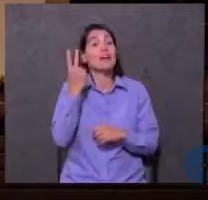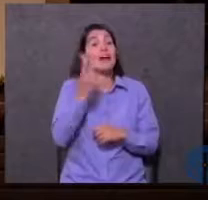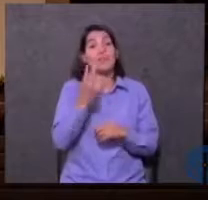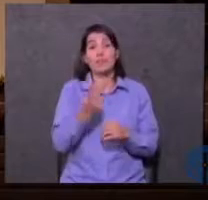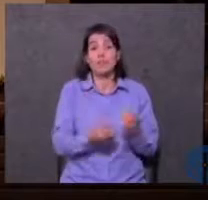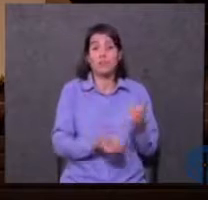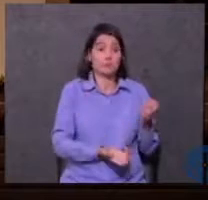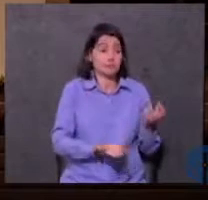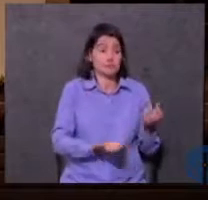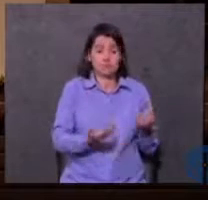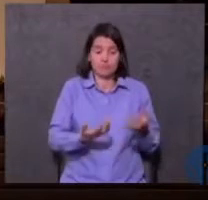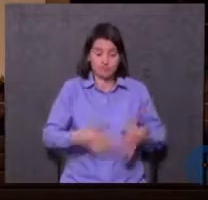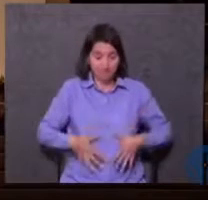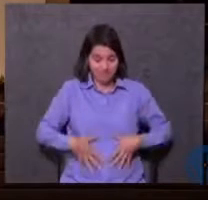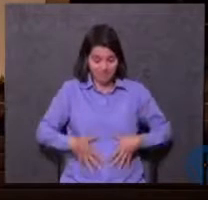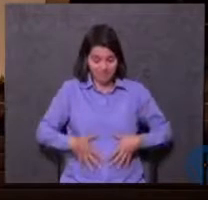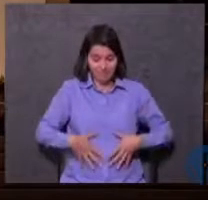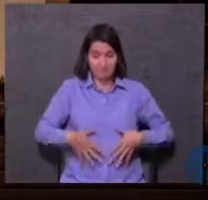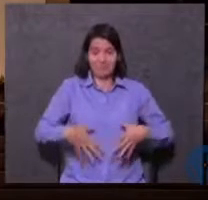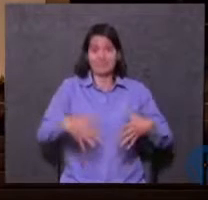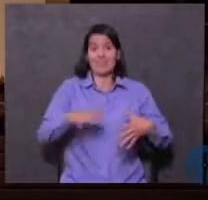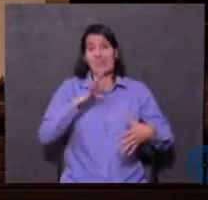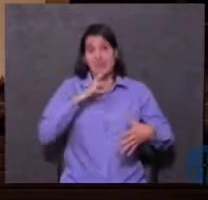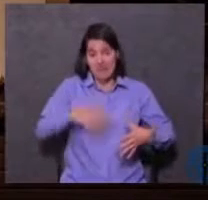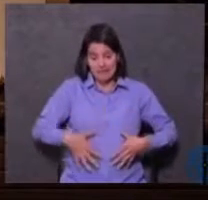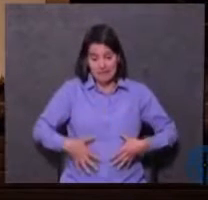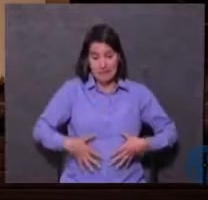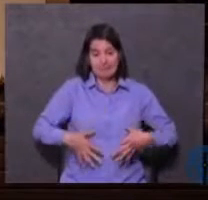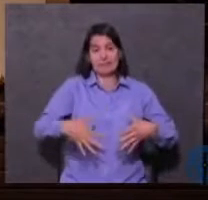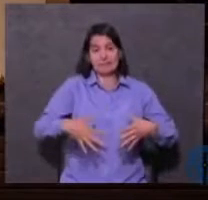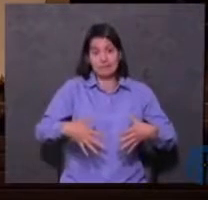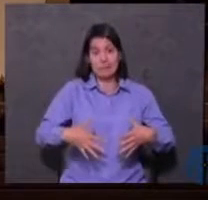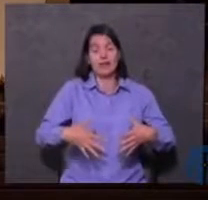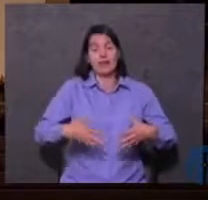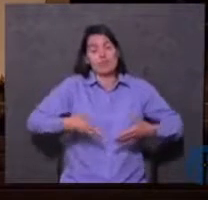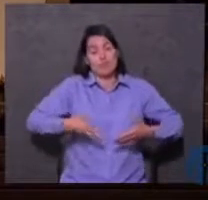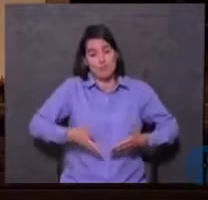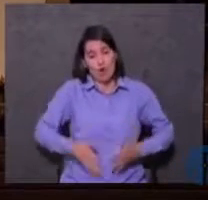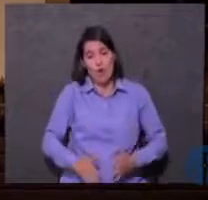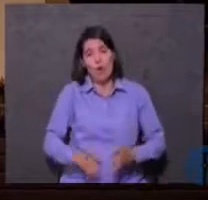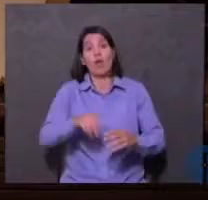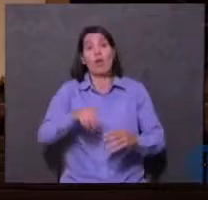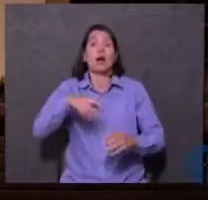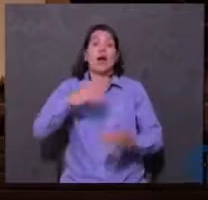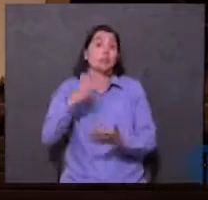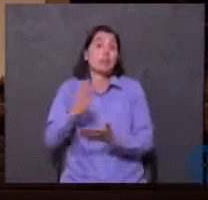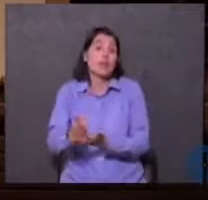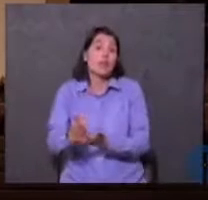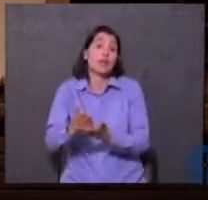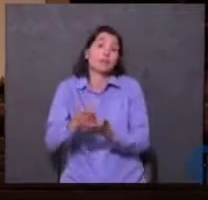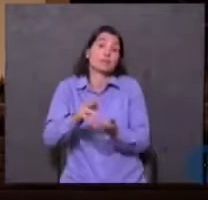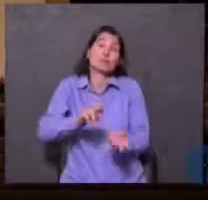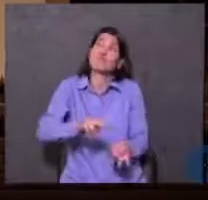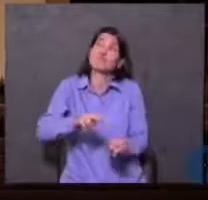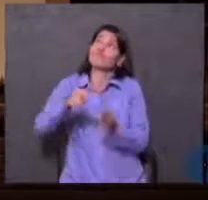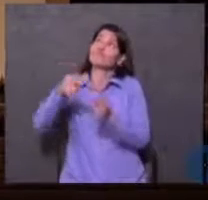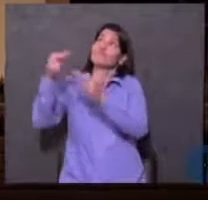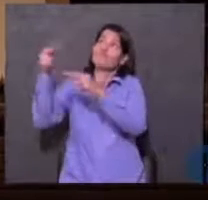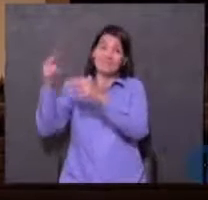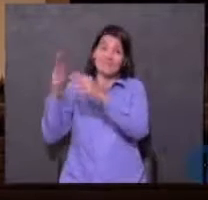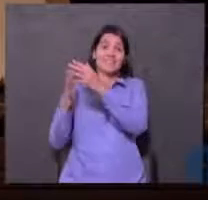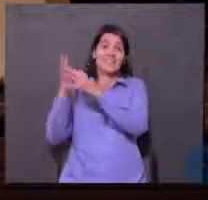seio da mãe, até o momento em que o Senhor lembra de nós levar ao seu lado, toda a vida